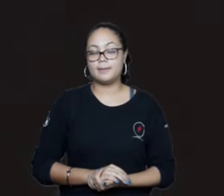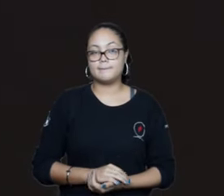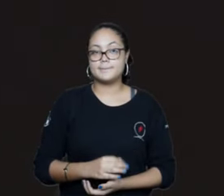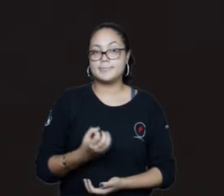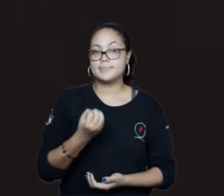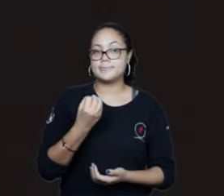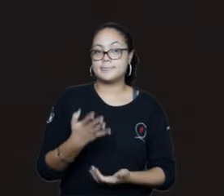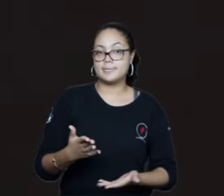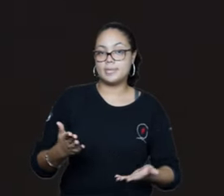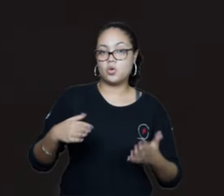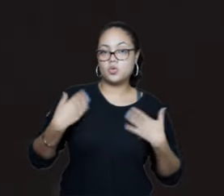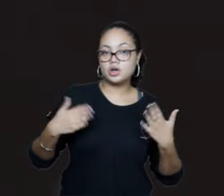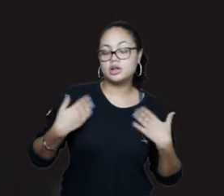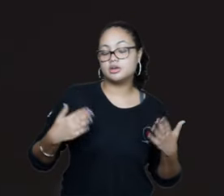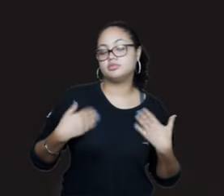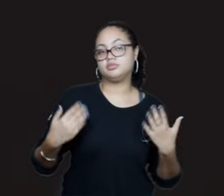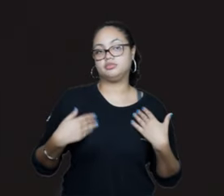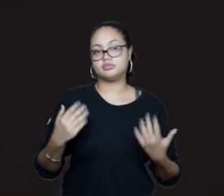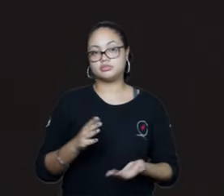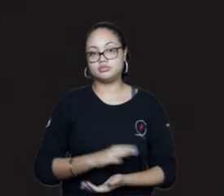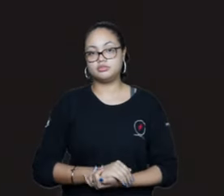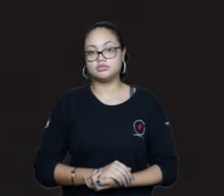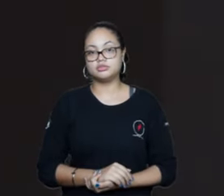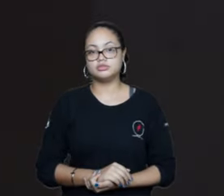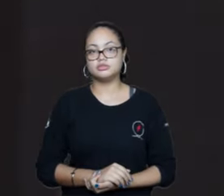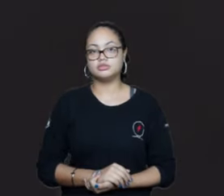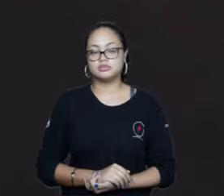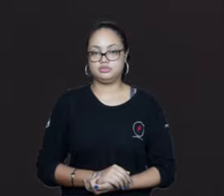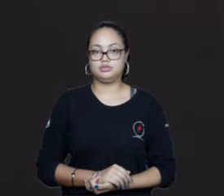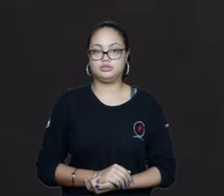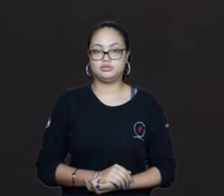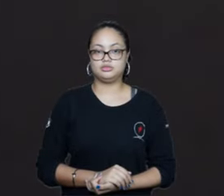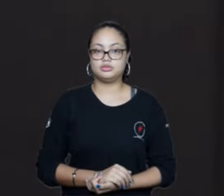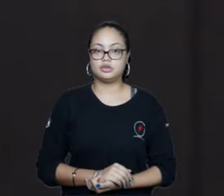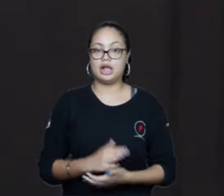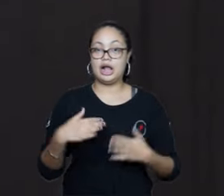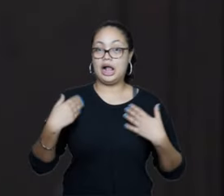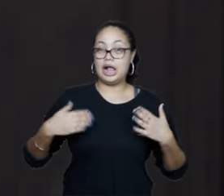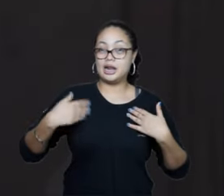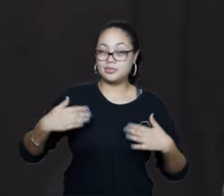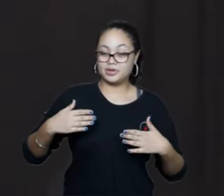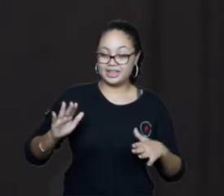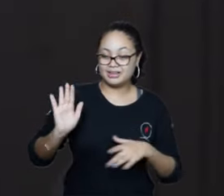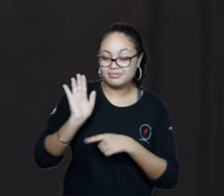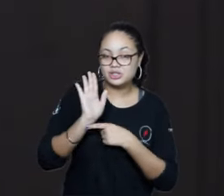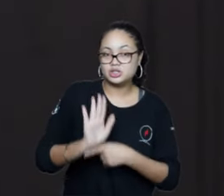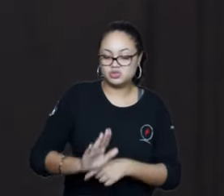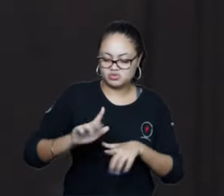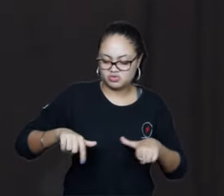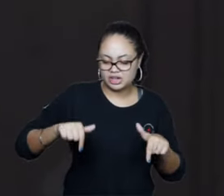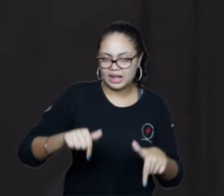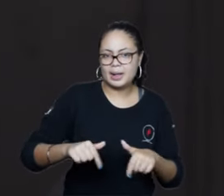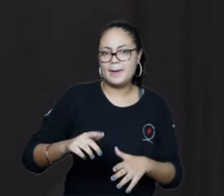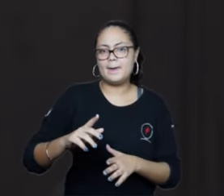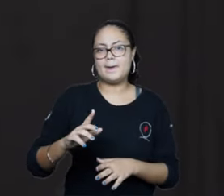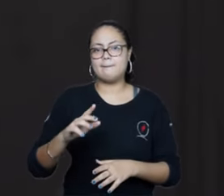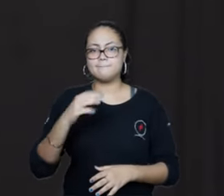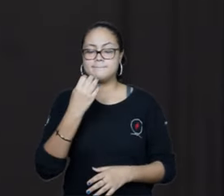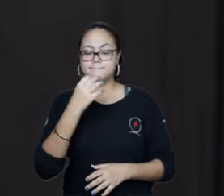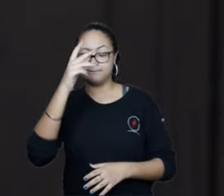ânimo ânimo é o agente ativador do ser que faz a pessoa ser positiva